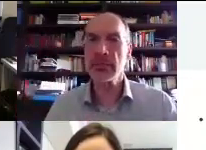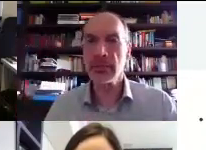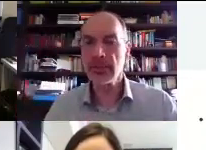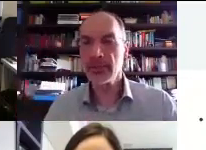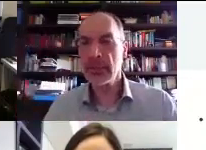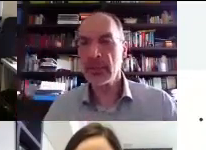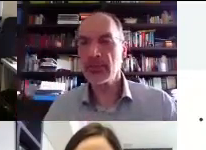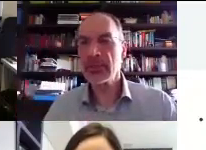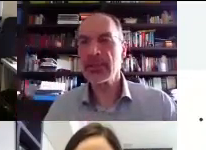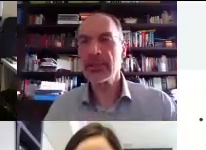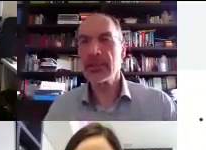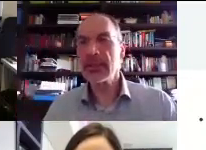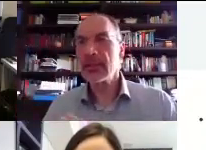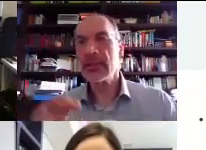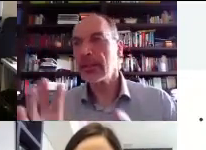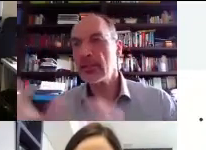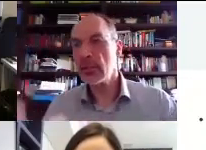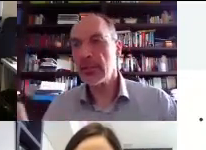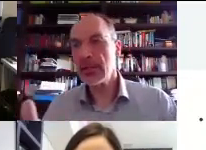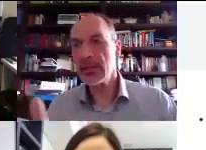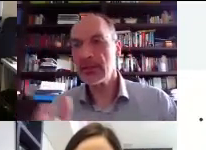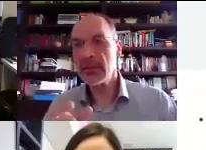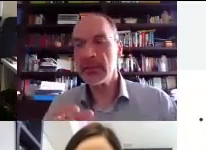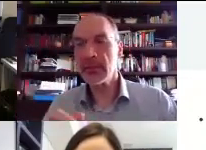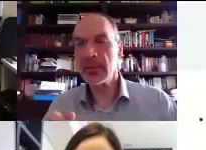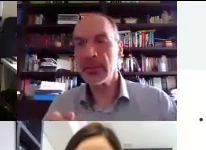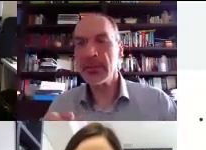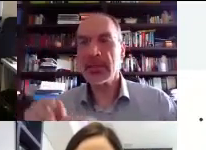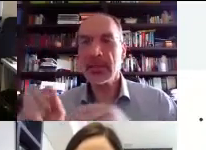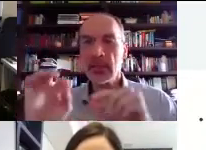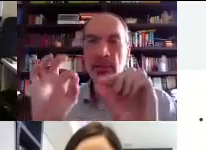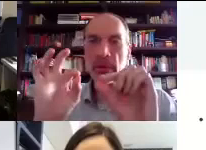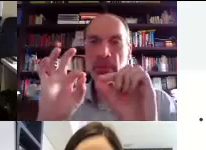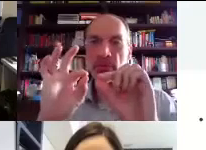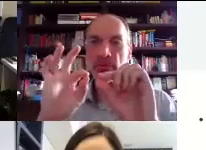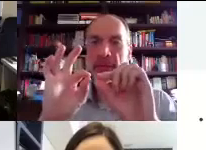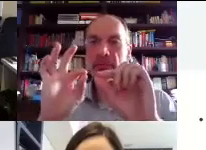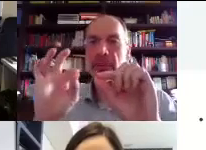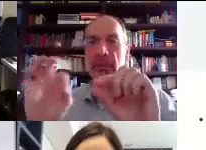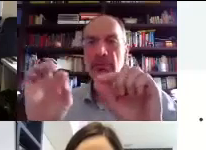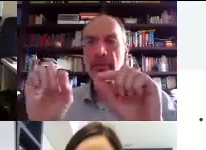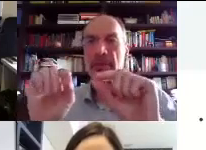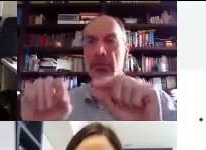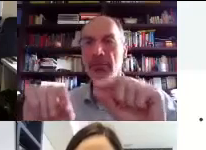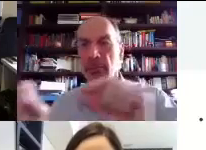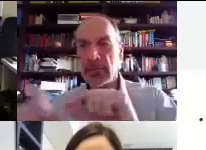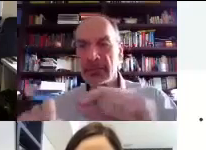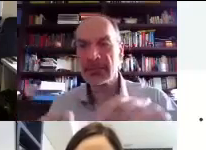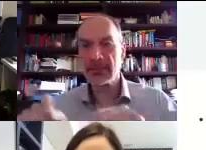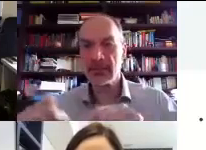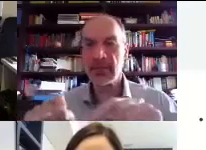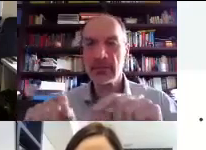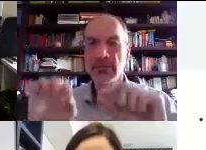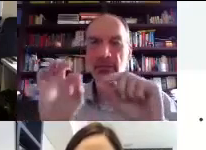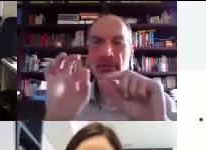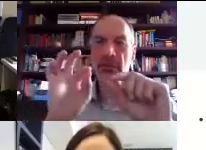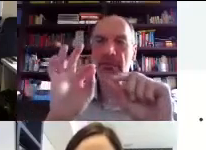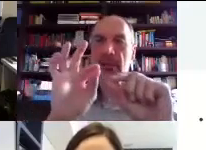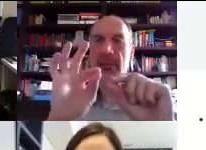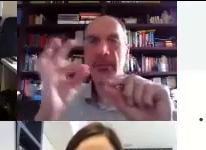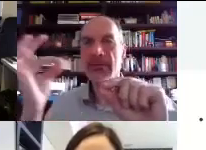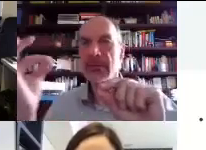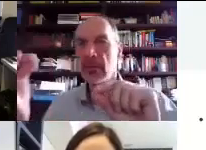liso que vai ter. Isso é a primeira. E no próprio instrumento é justamente por essas várias